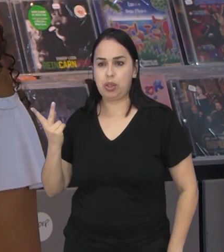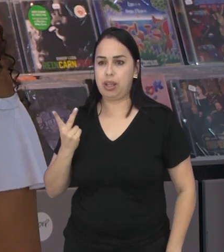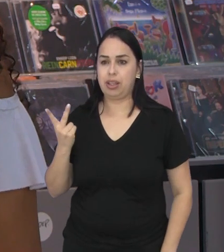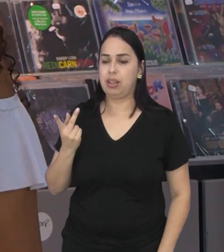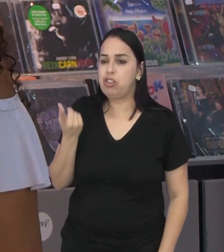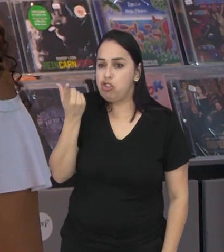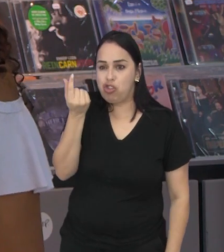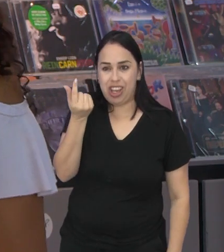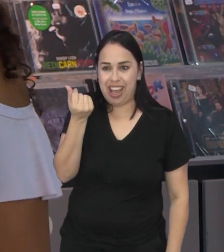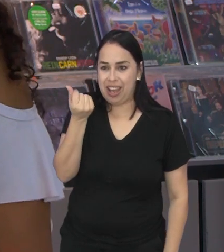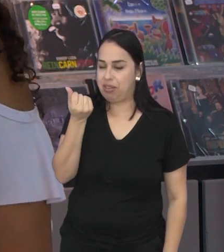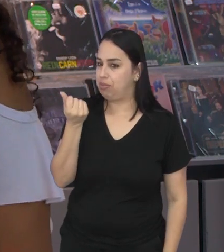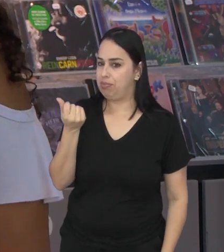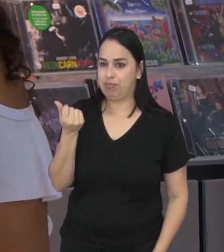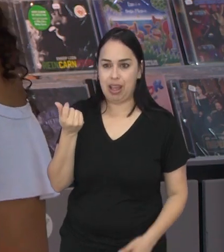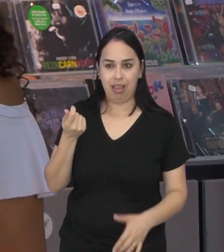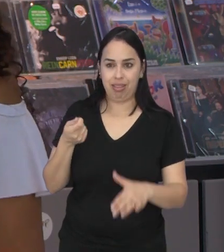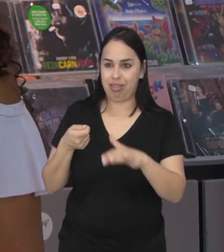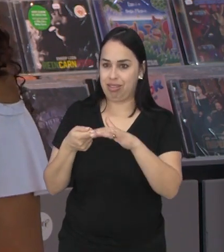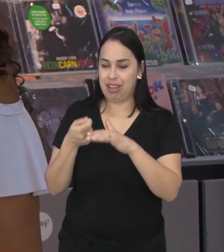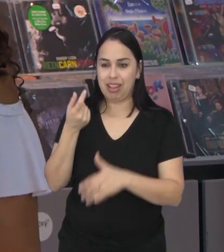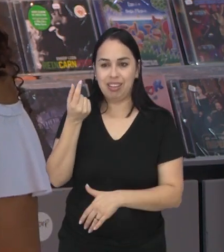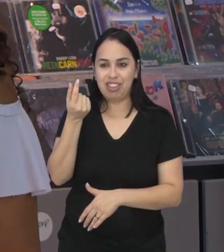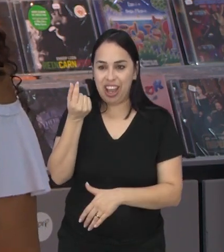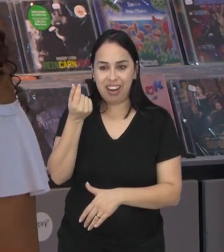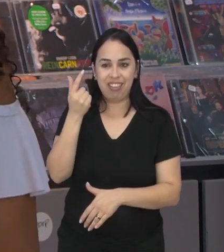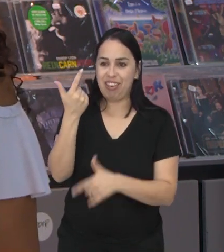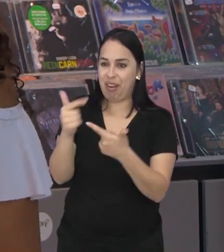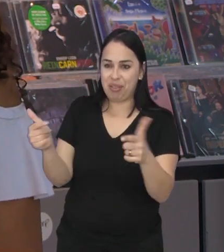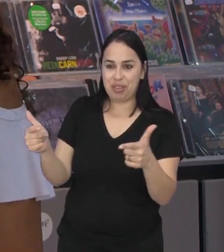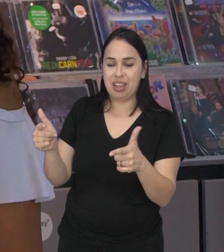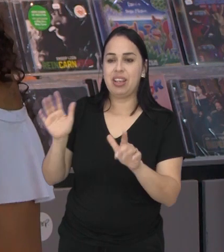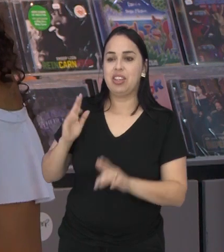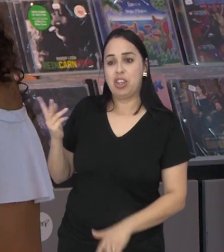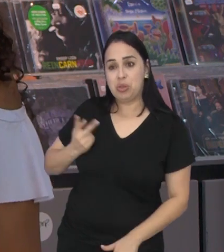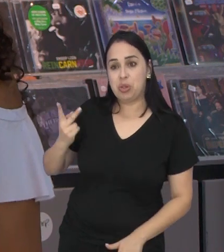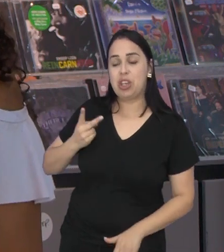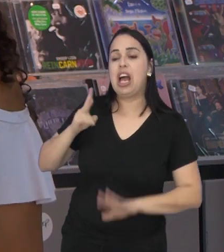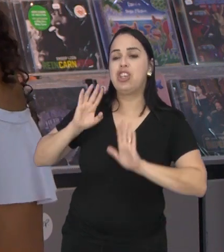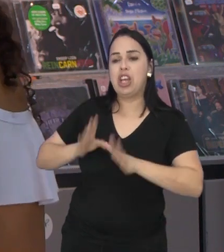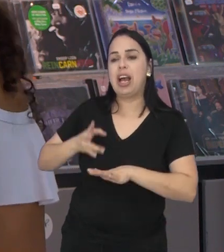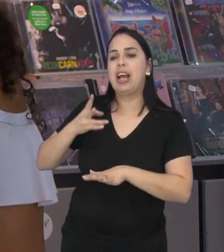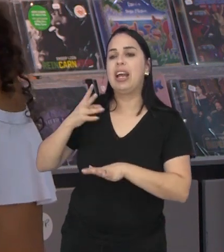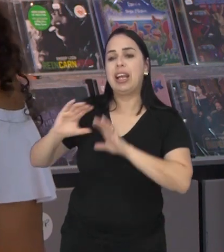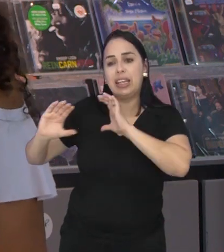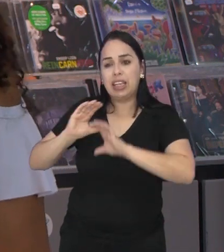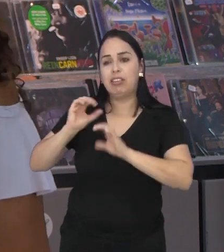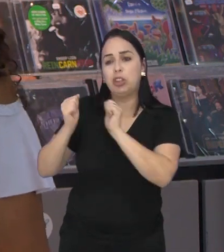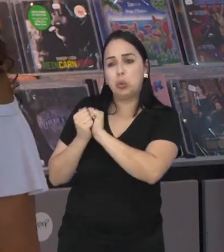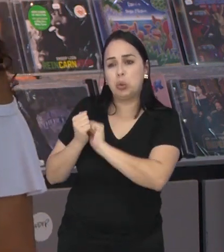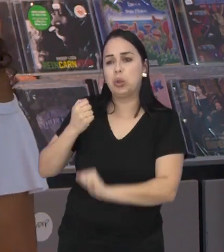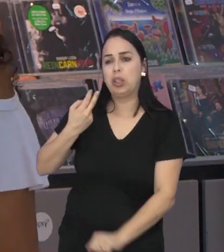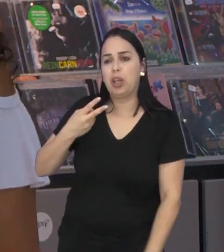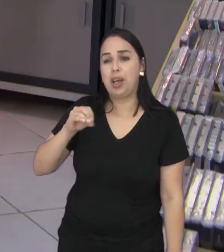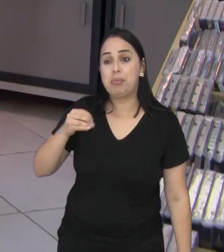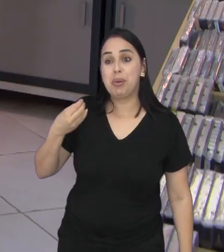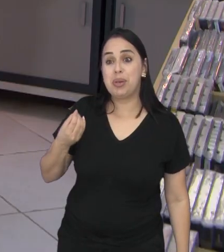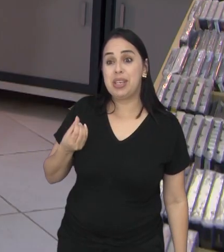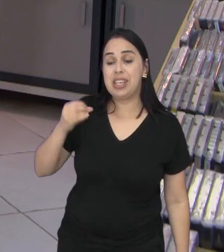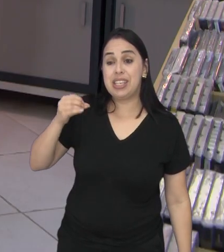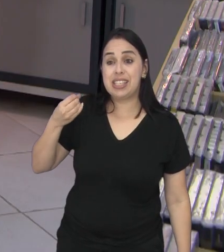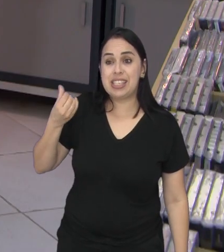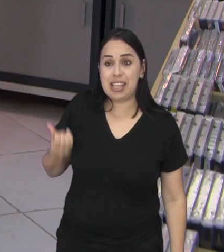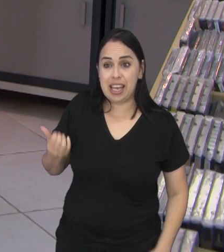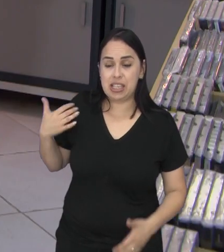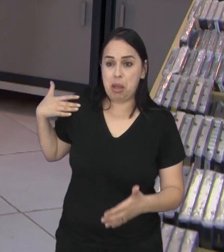E a gente não tinha grana pra gravar, assim, sabe? A gente cantava junto já desde 2006, 2007. E quando